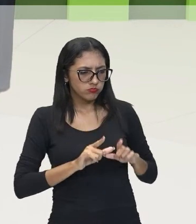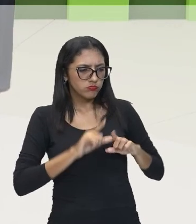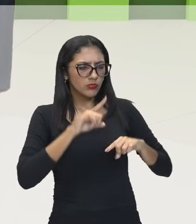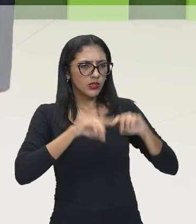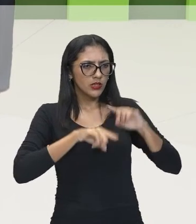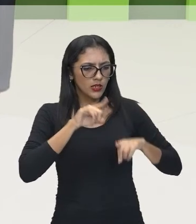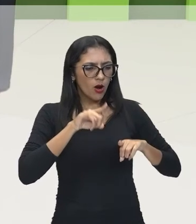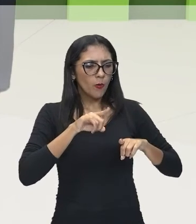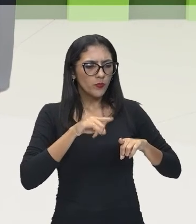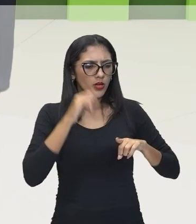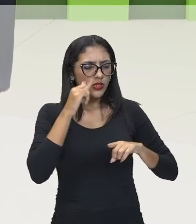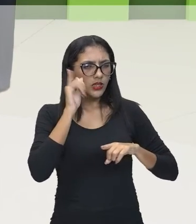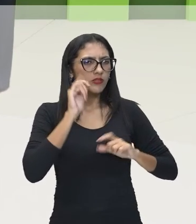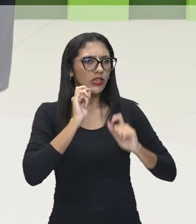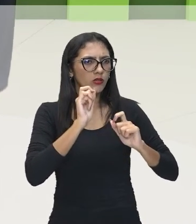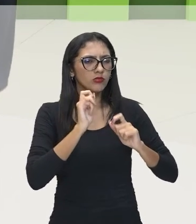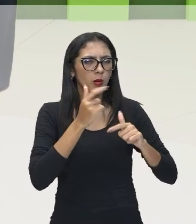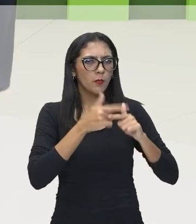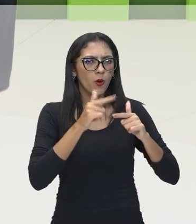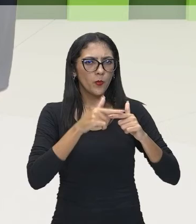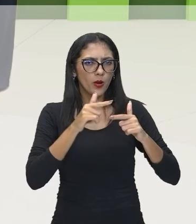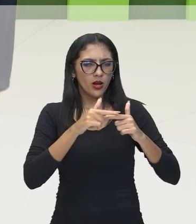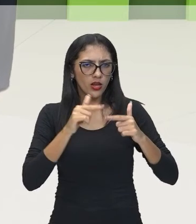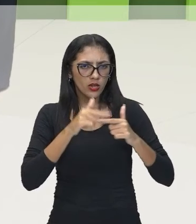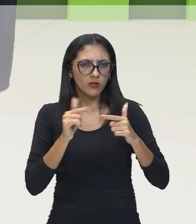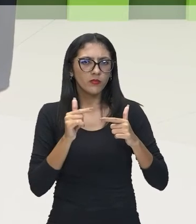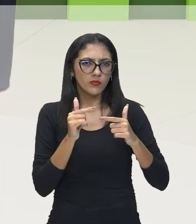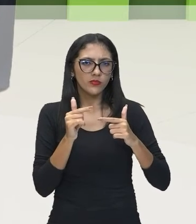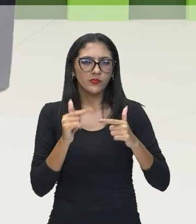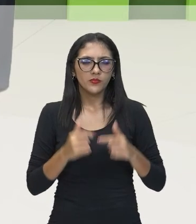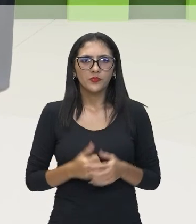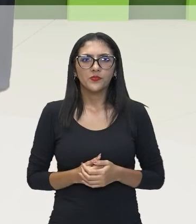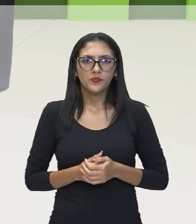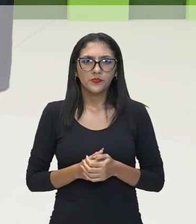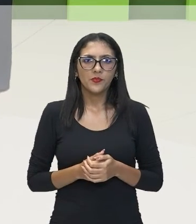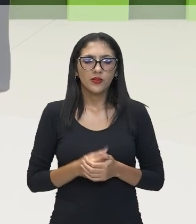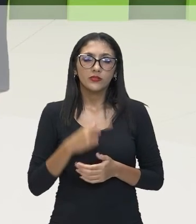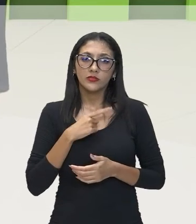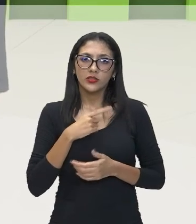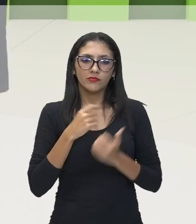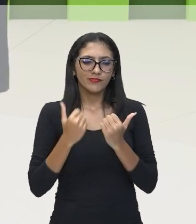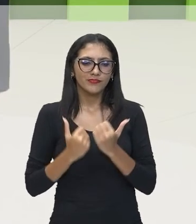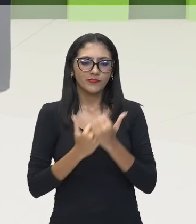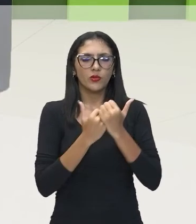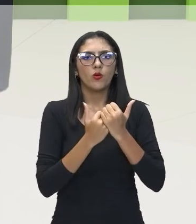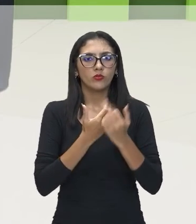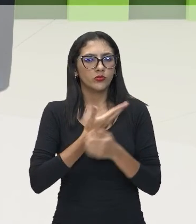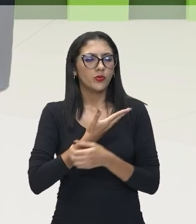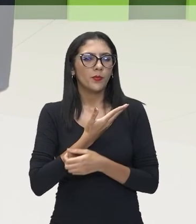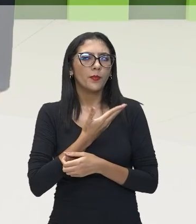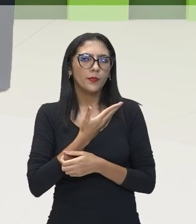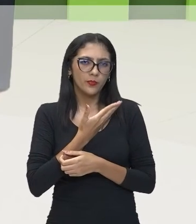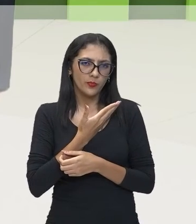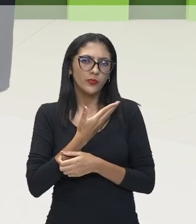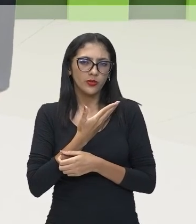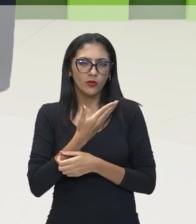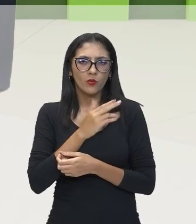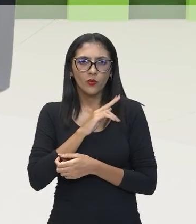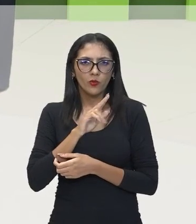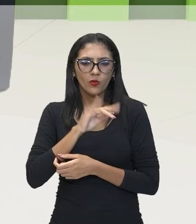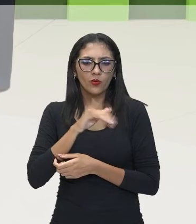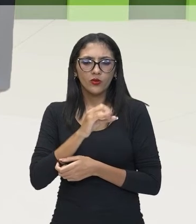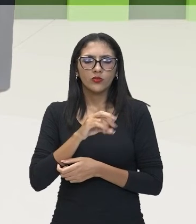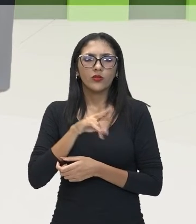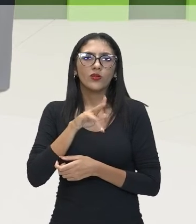o risco de interferências nos sinais. Com a ajuda de um amigo, né, o George Antel, um pianista